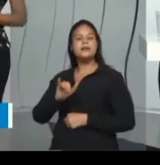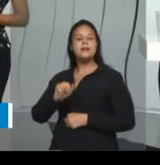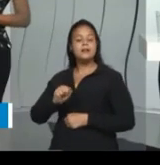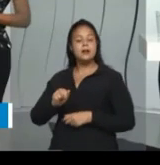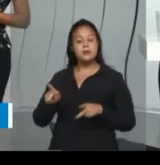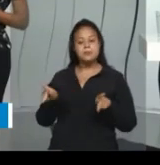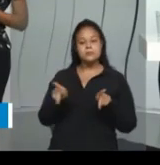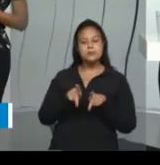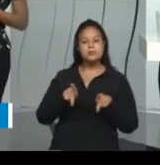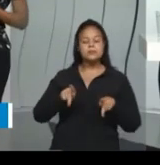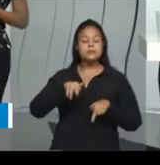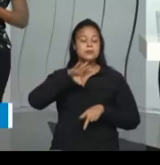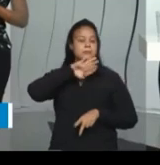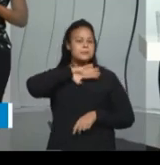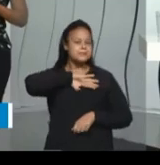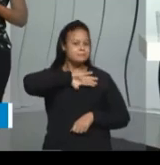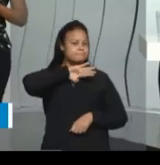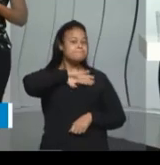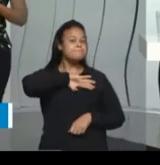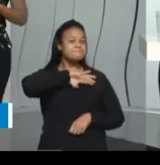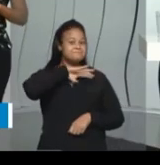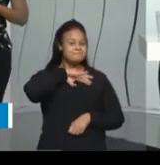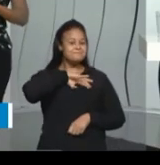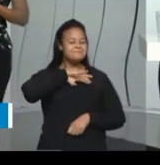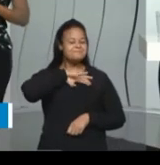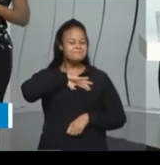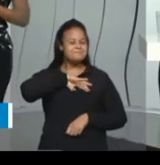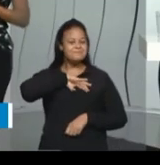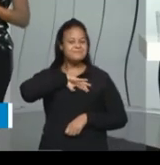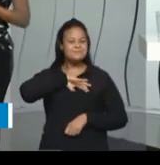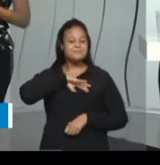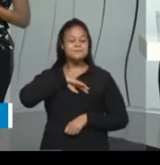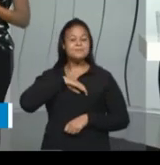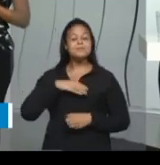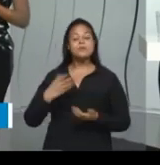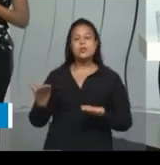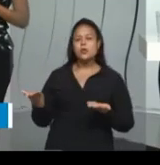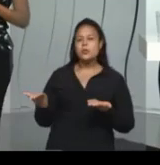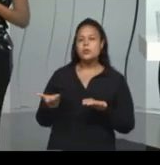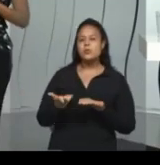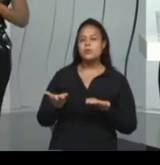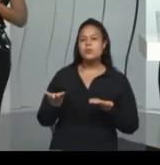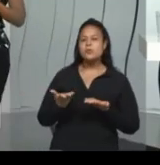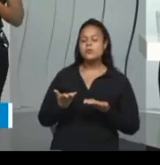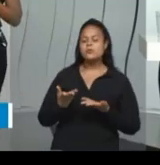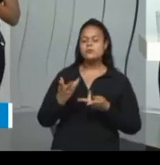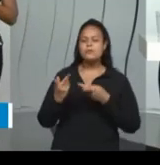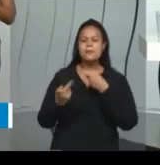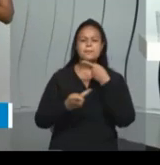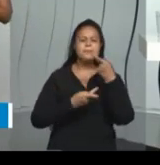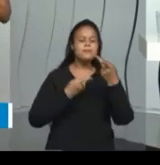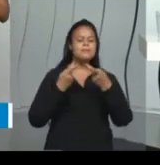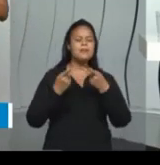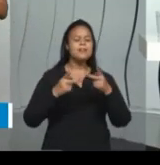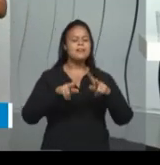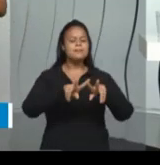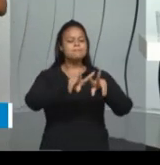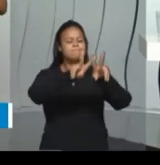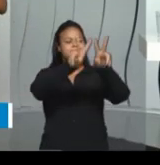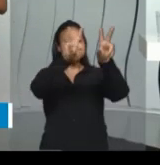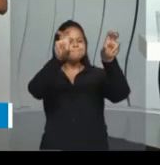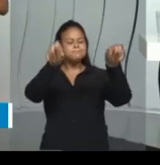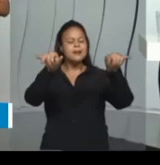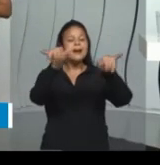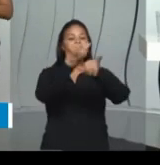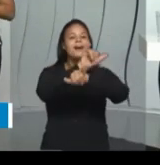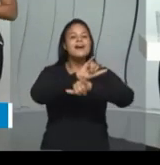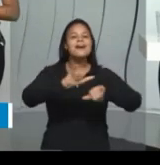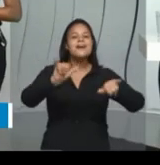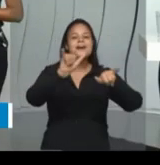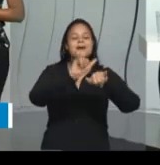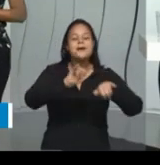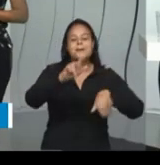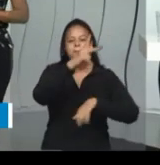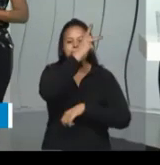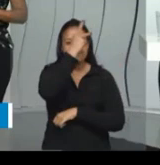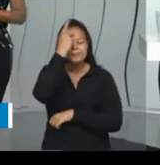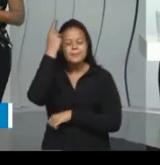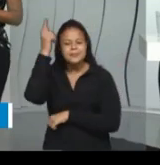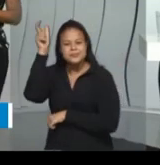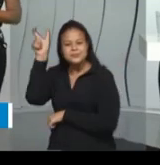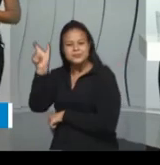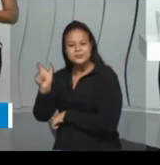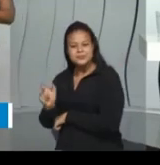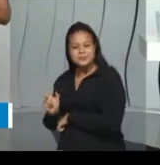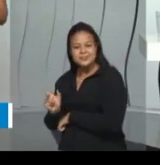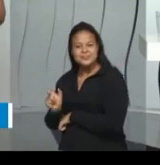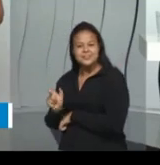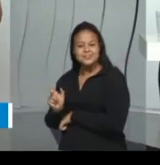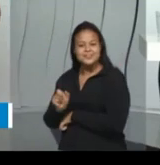sou professora de língua portuguesa e hoje nós vamos falar sobre o relato pessoal. Mas antes,